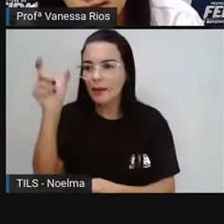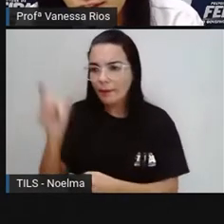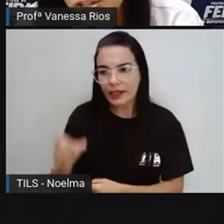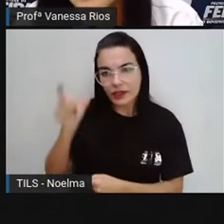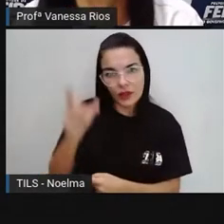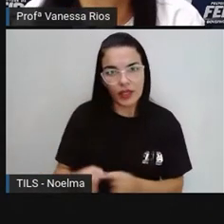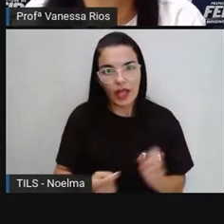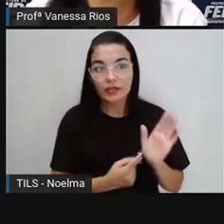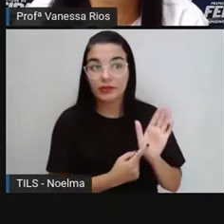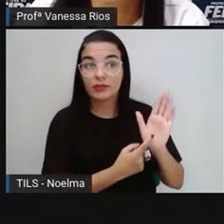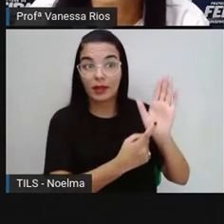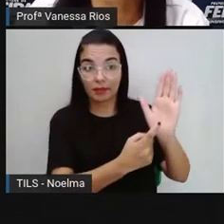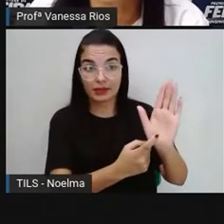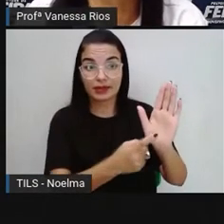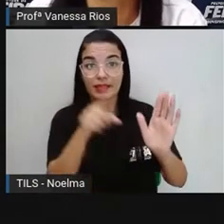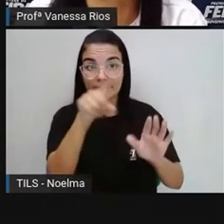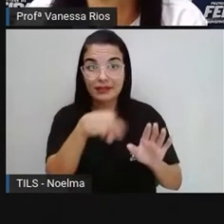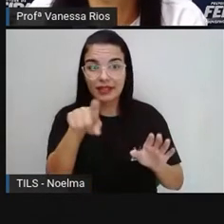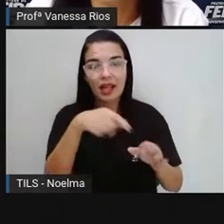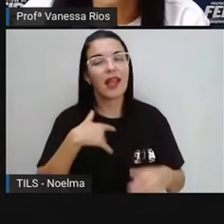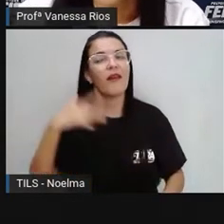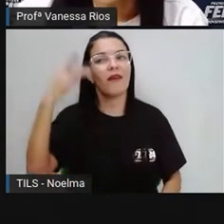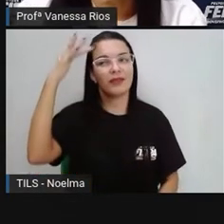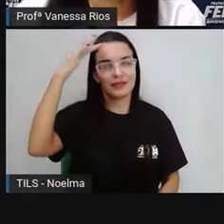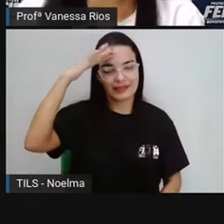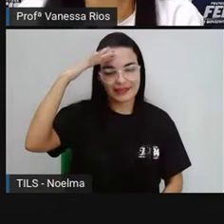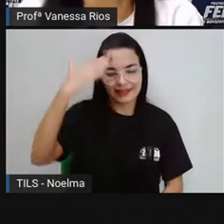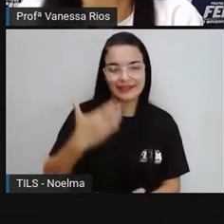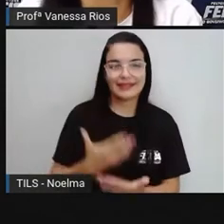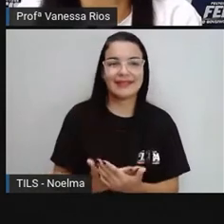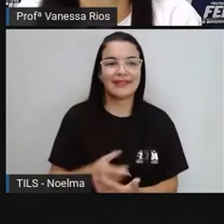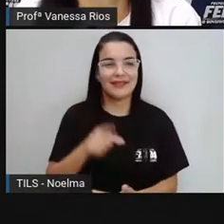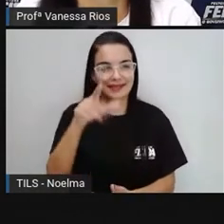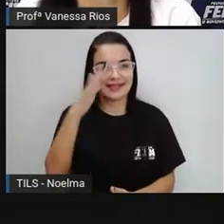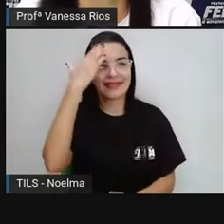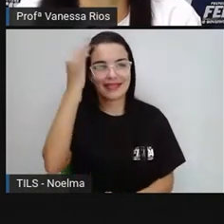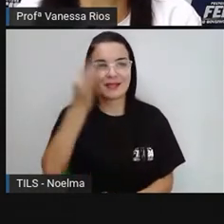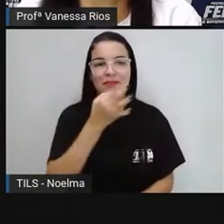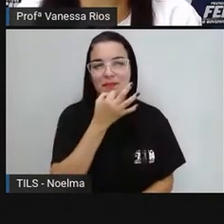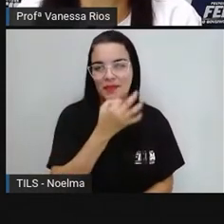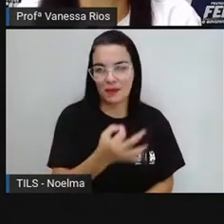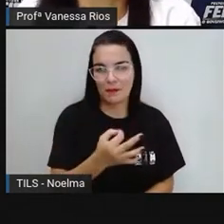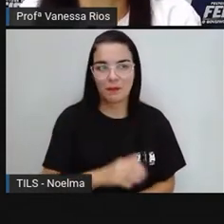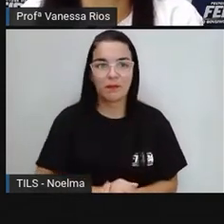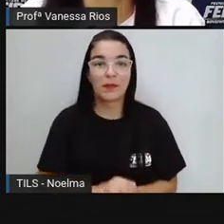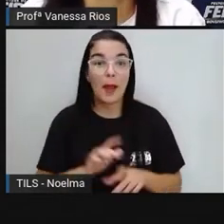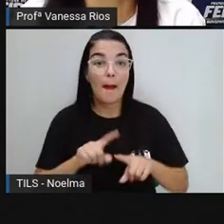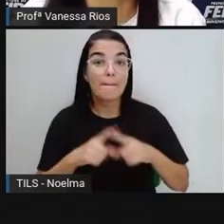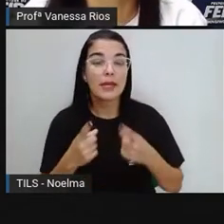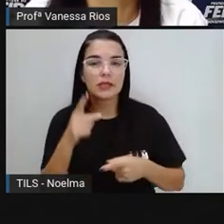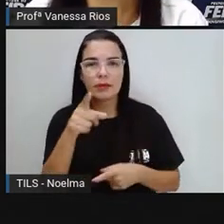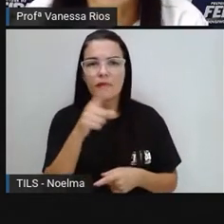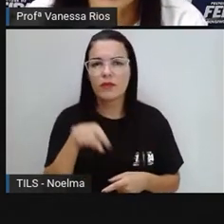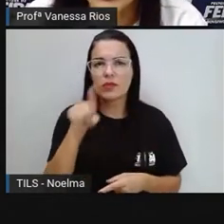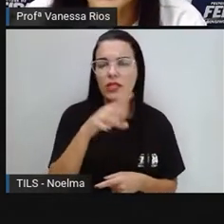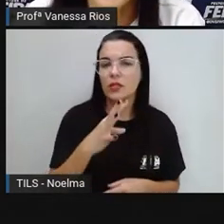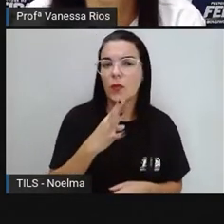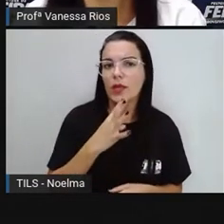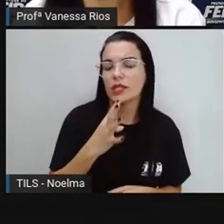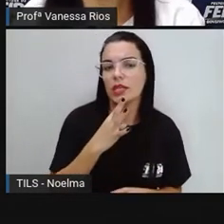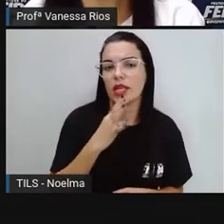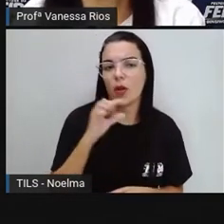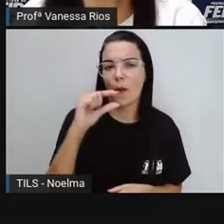na imagem? Eu tenho certeza que você tem uma opinião. Mas aí, para conhecermos um pouco,